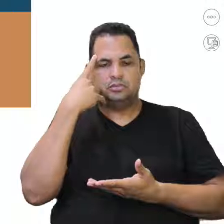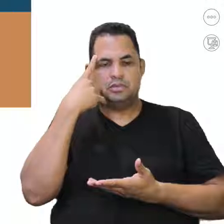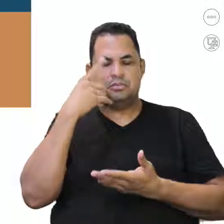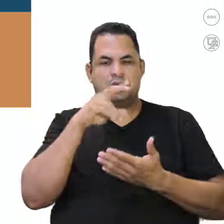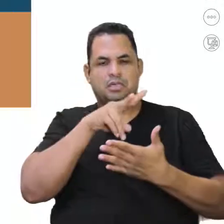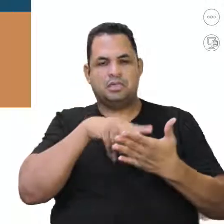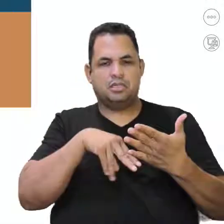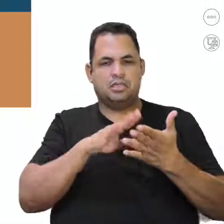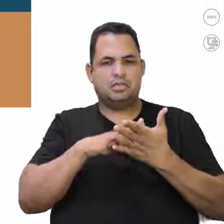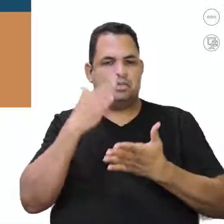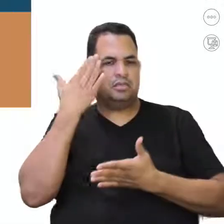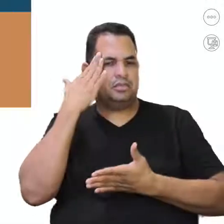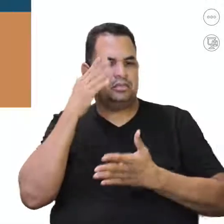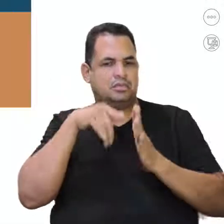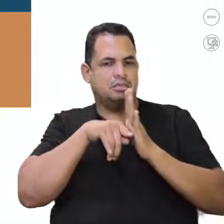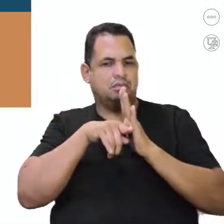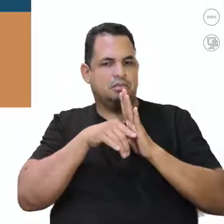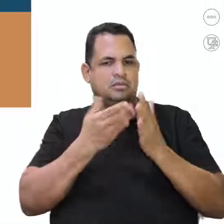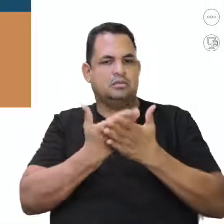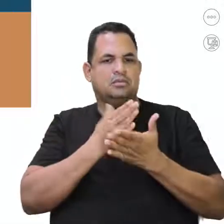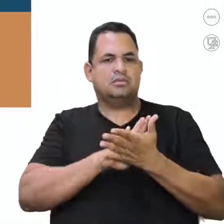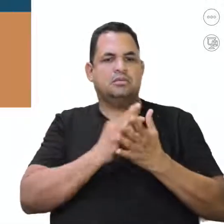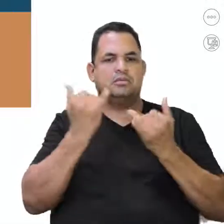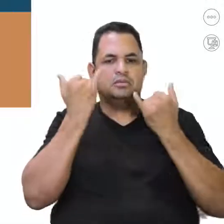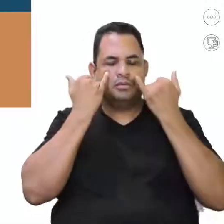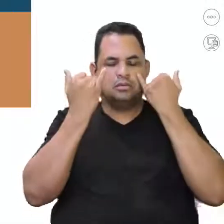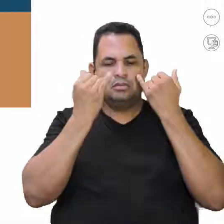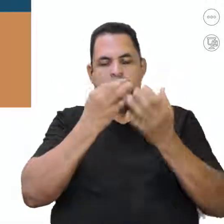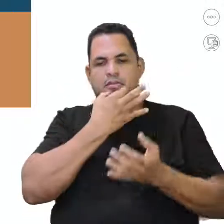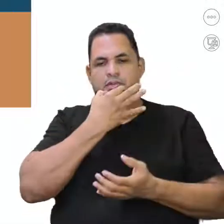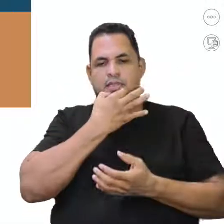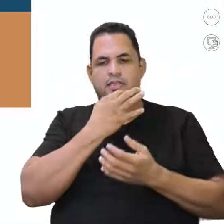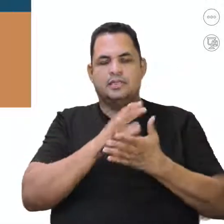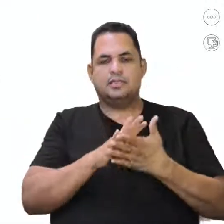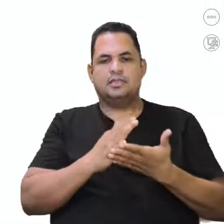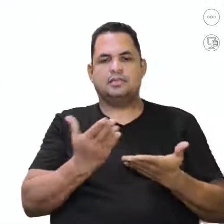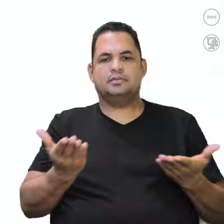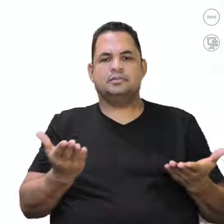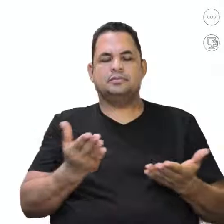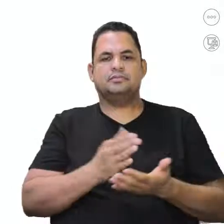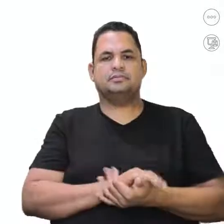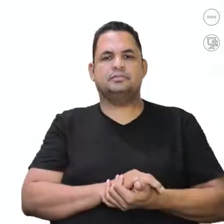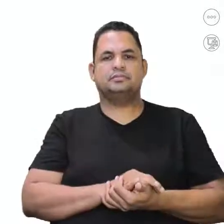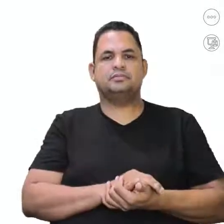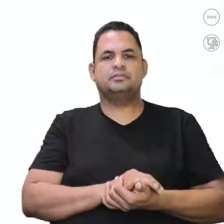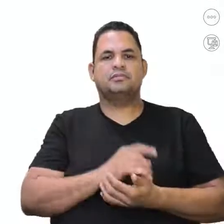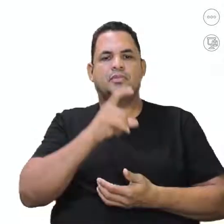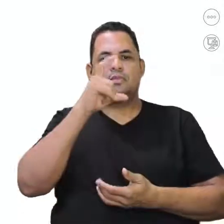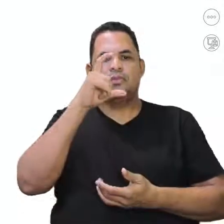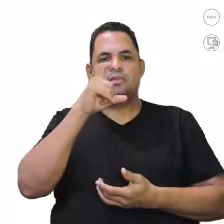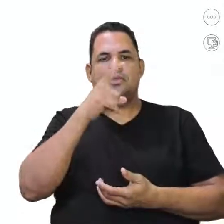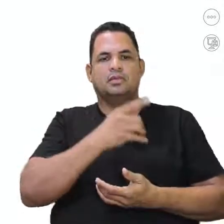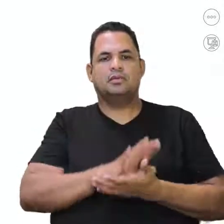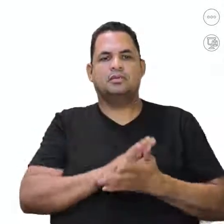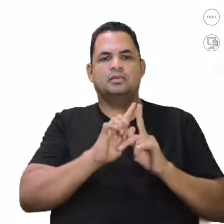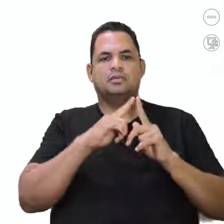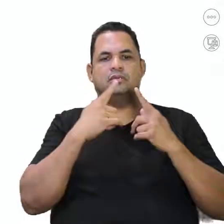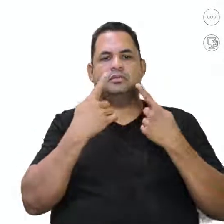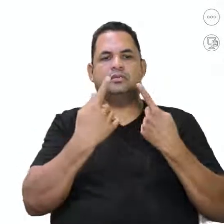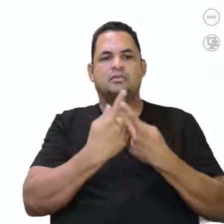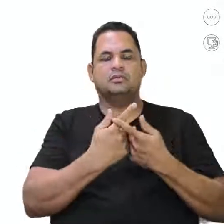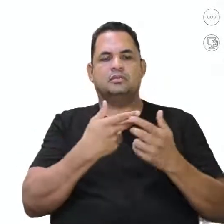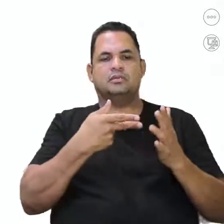e interpretar as informações de um texto em inglês. Olha aí uma foto geral do